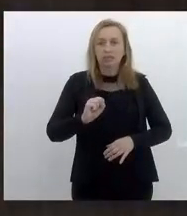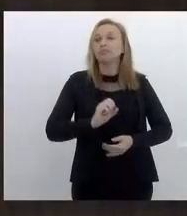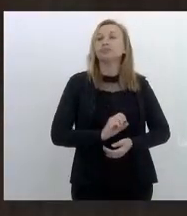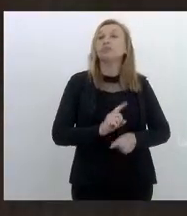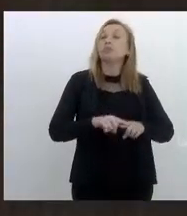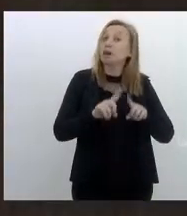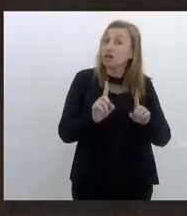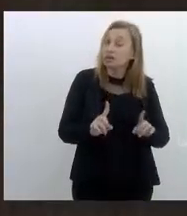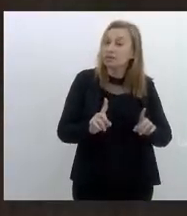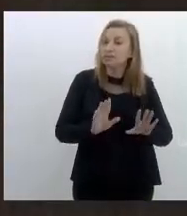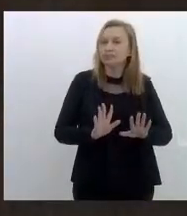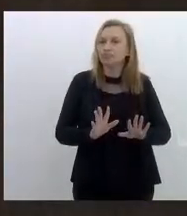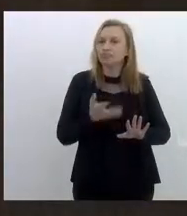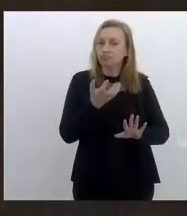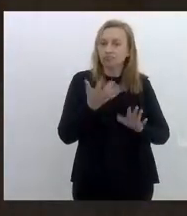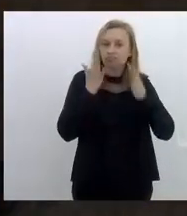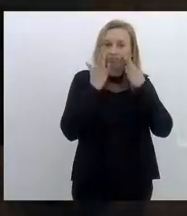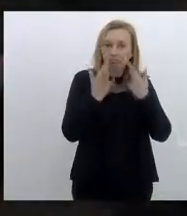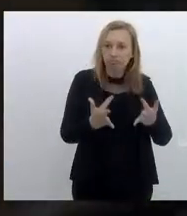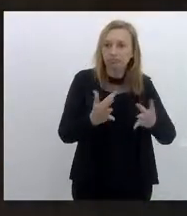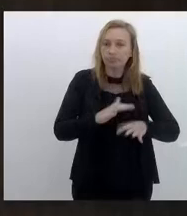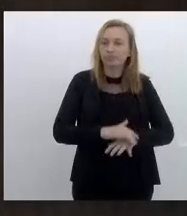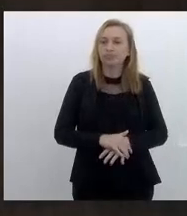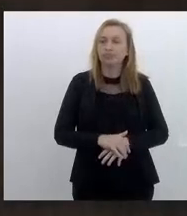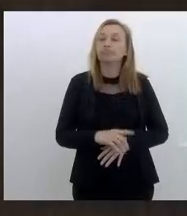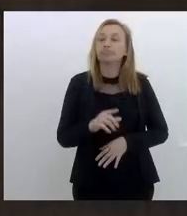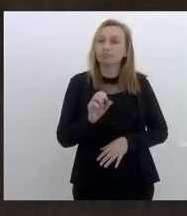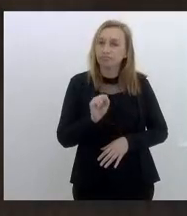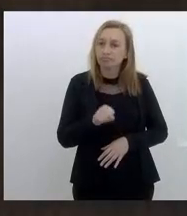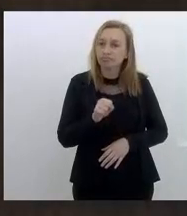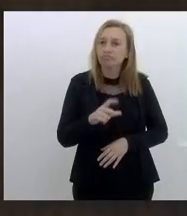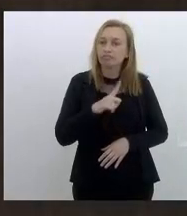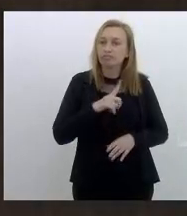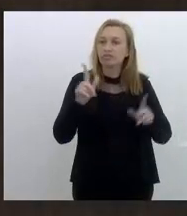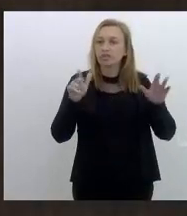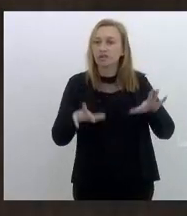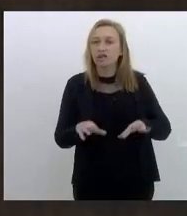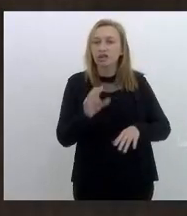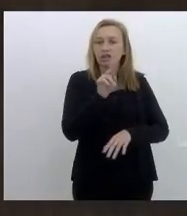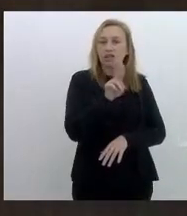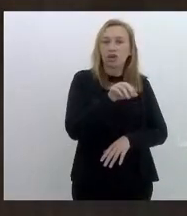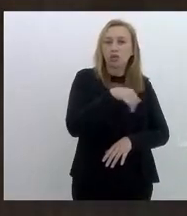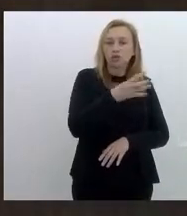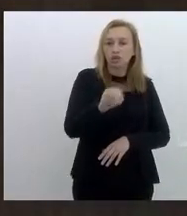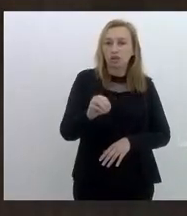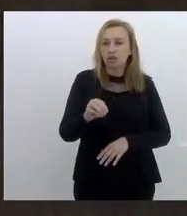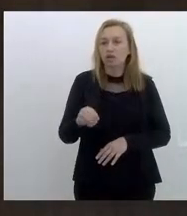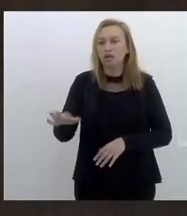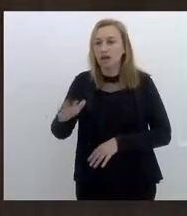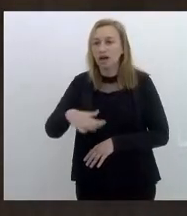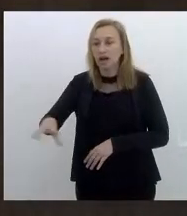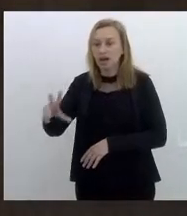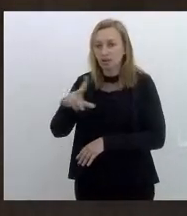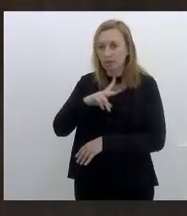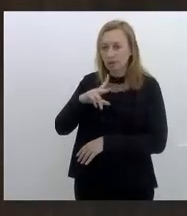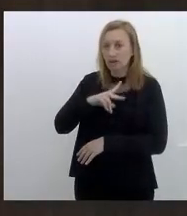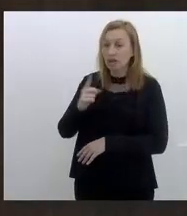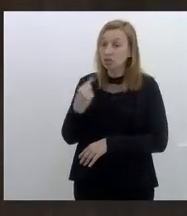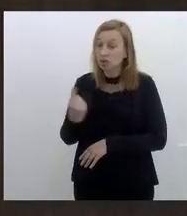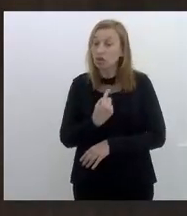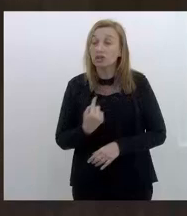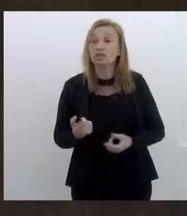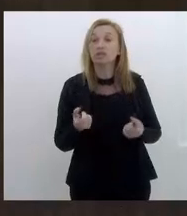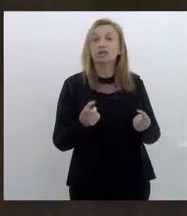mas eu queria chamar atenção que tem sim diferença entre a une Oi e o setor privado e nós Porque aqui